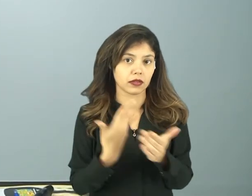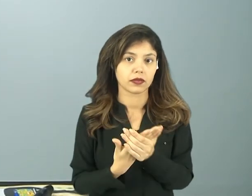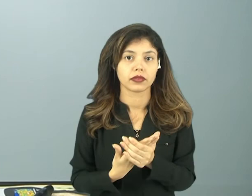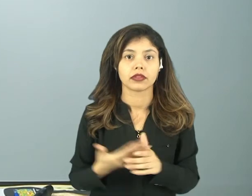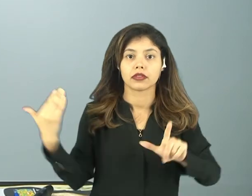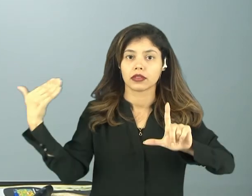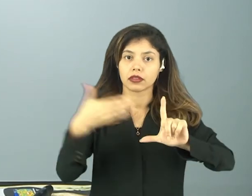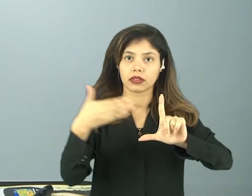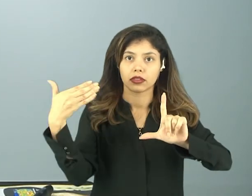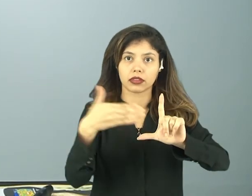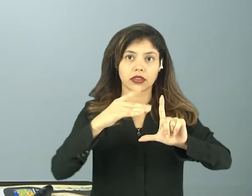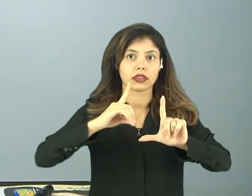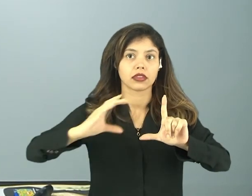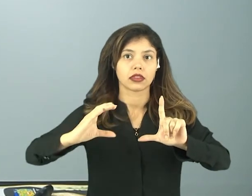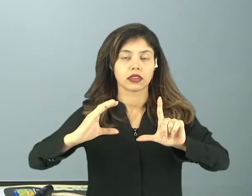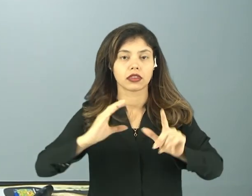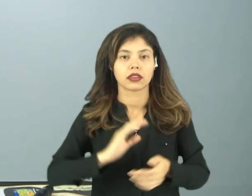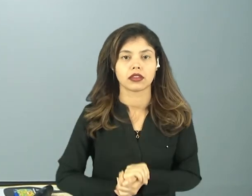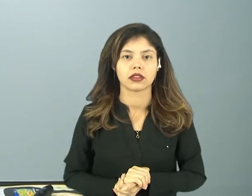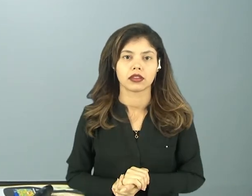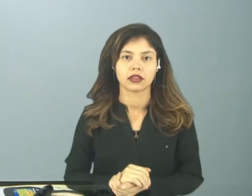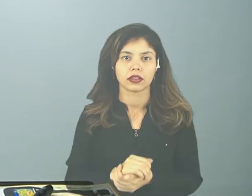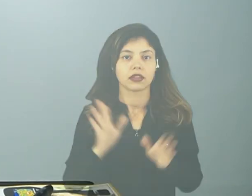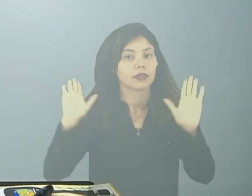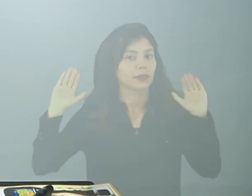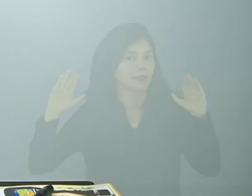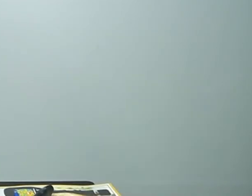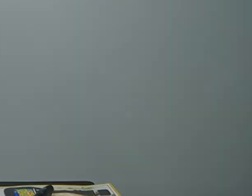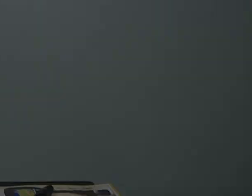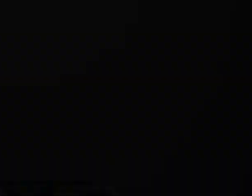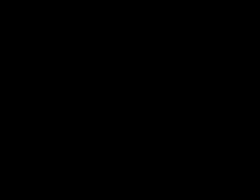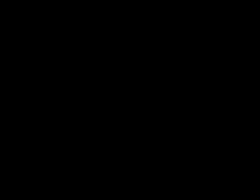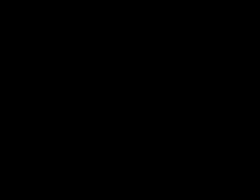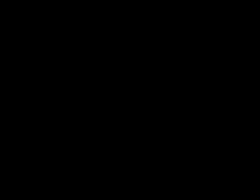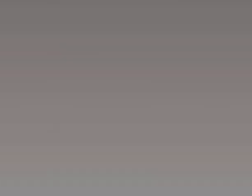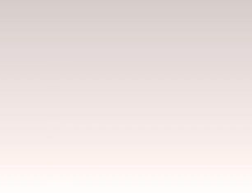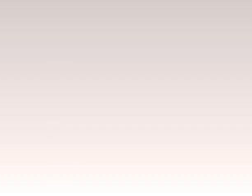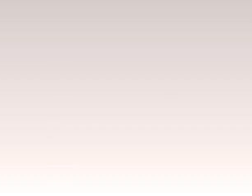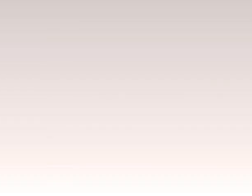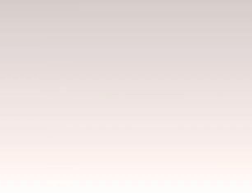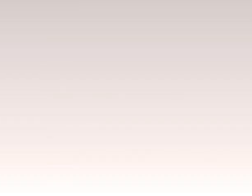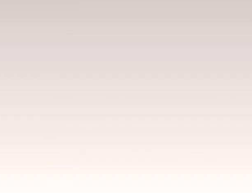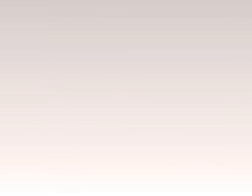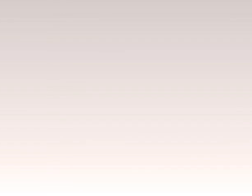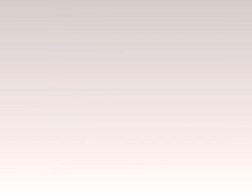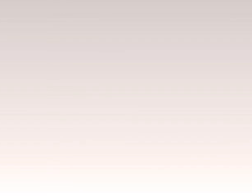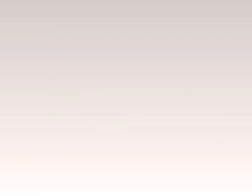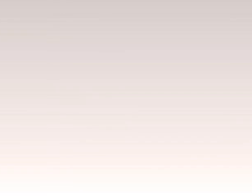acesse a plataforma Eduque pelo link. Tchau, tchau!